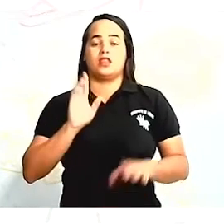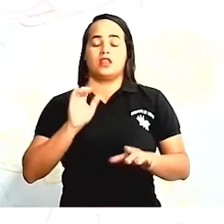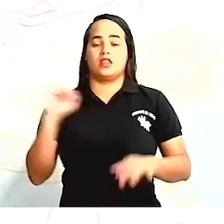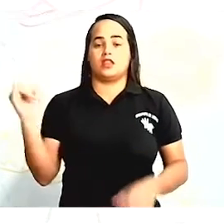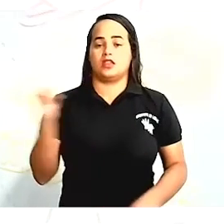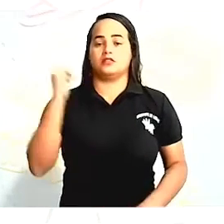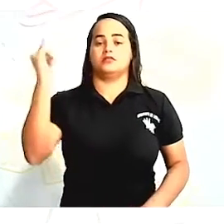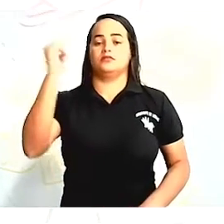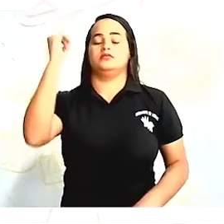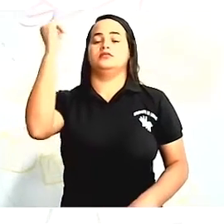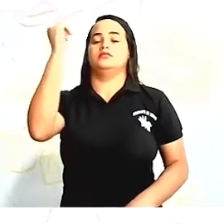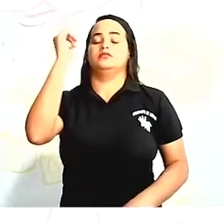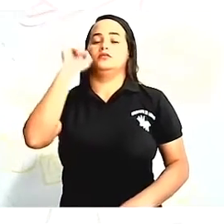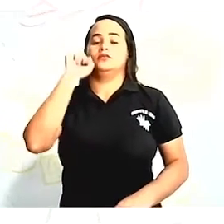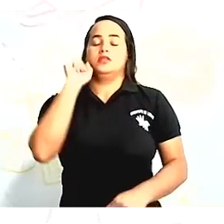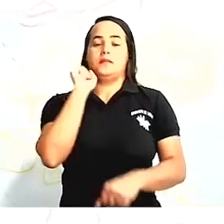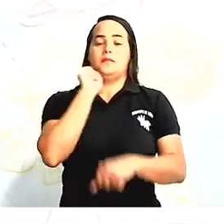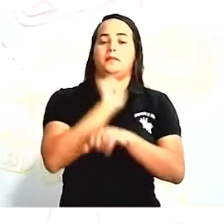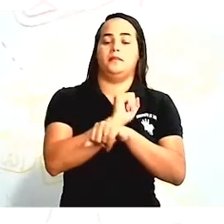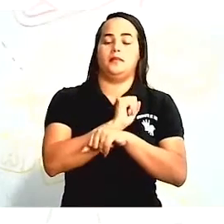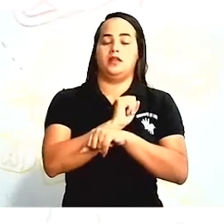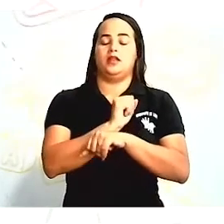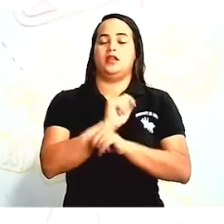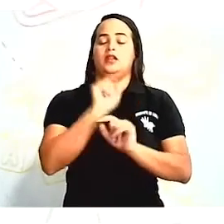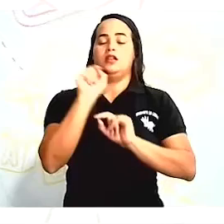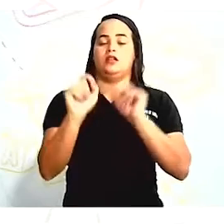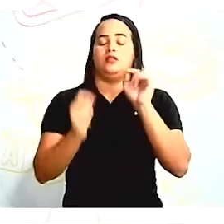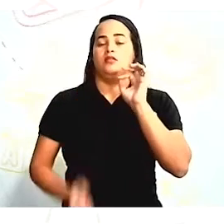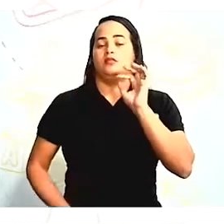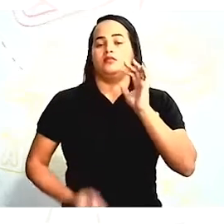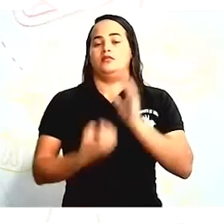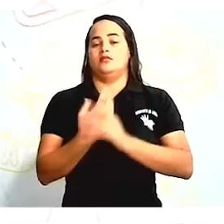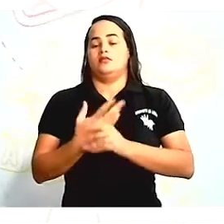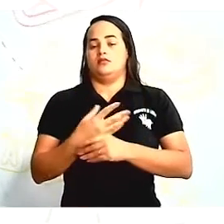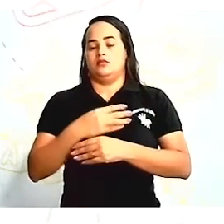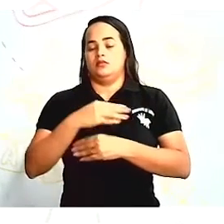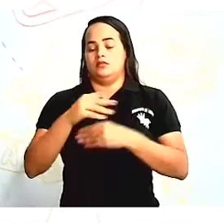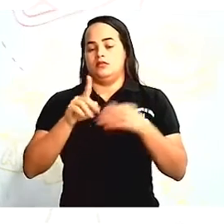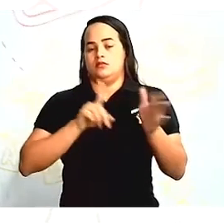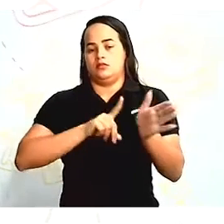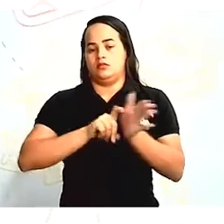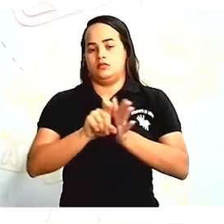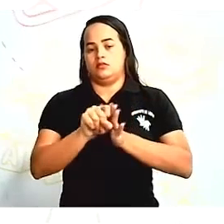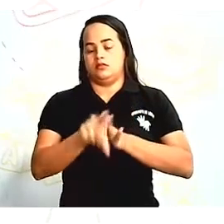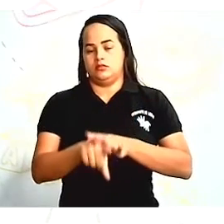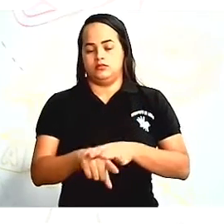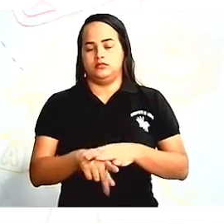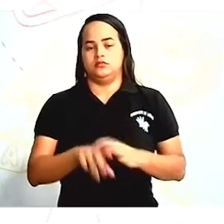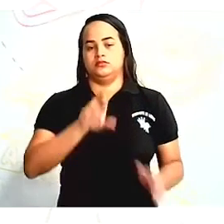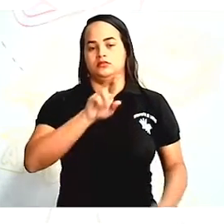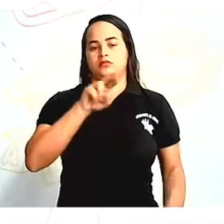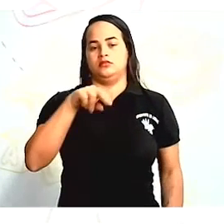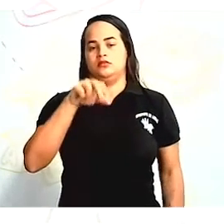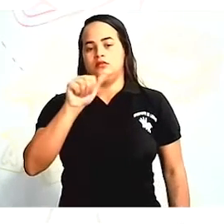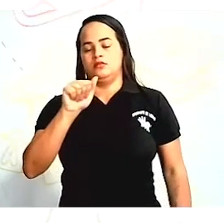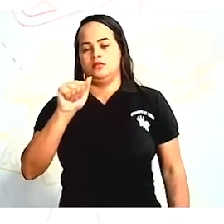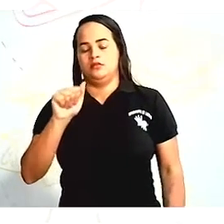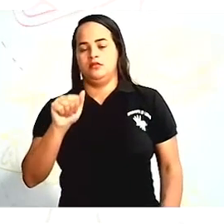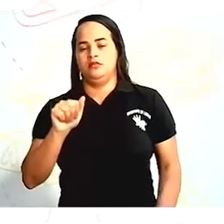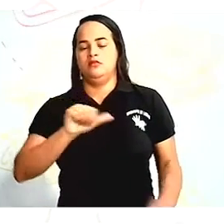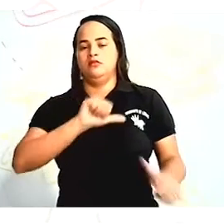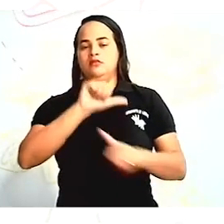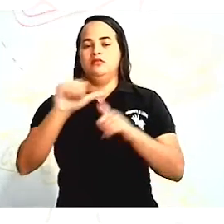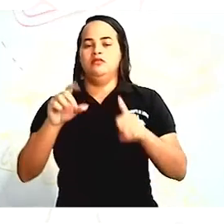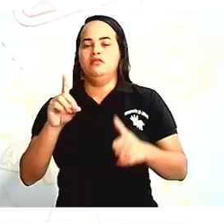tem replicação de vírus, se não vai ter essa, como é que eu posso dizer, essa transformação do vírus entre RNA e DNA, ele não vai o